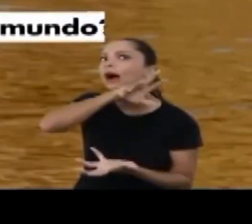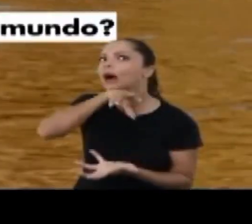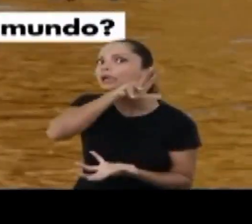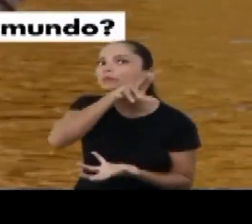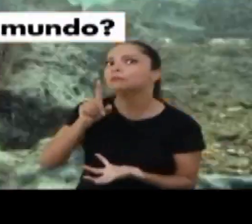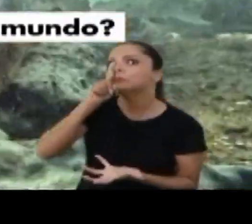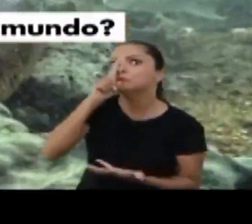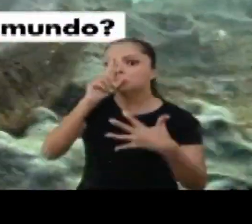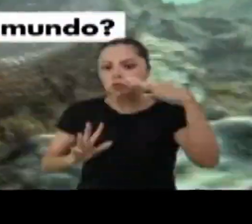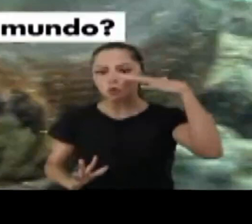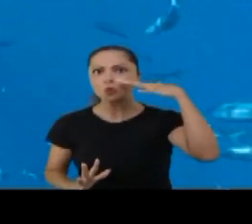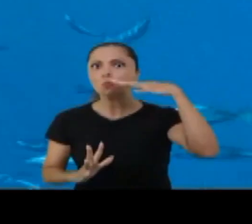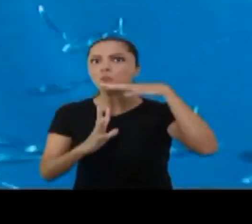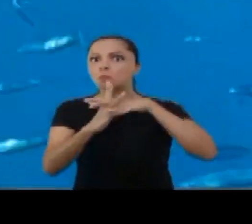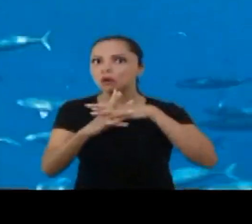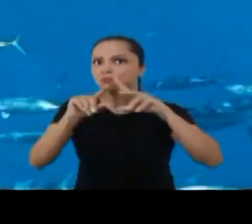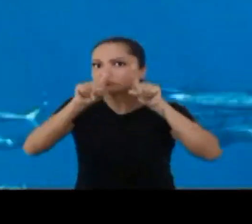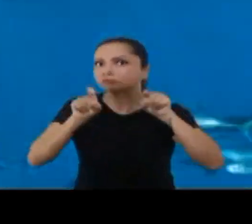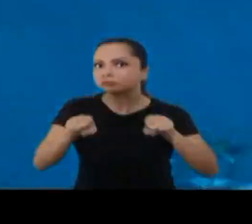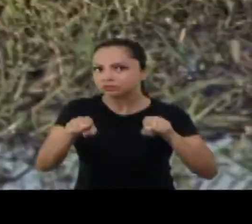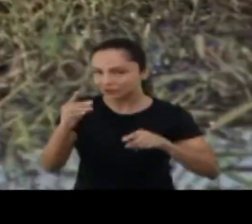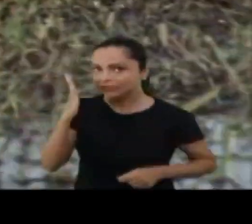animal mais perigoso do mundo?